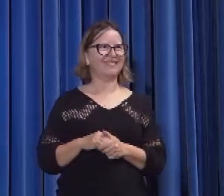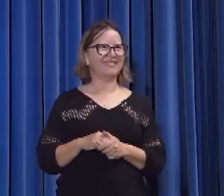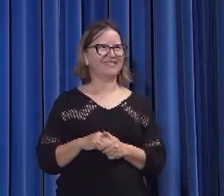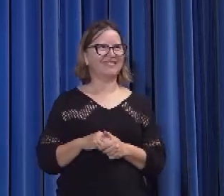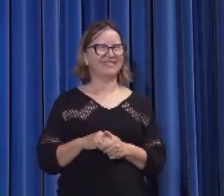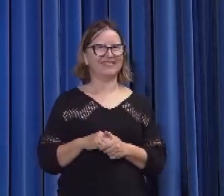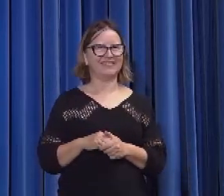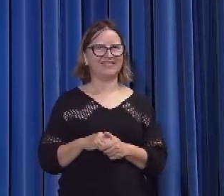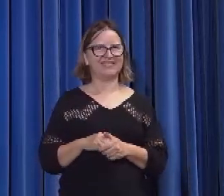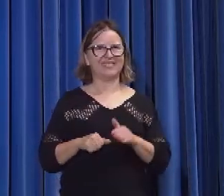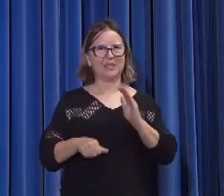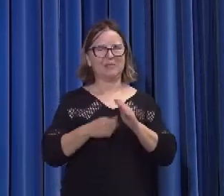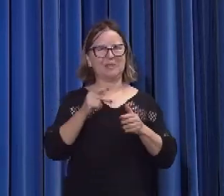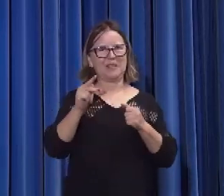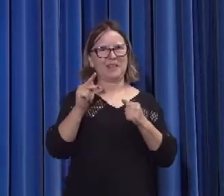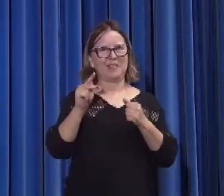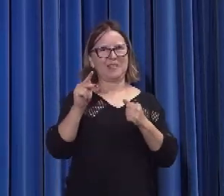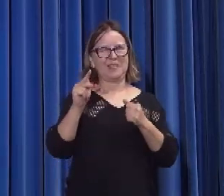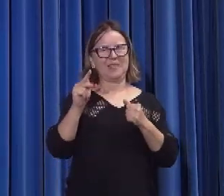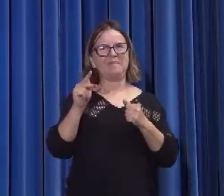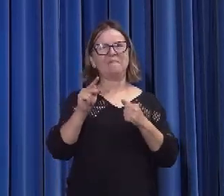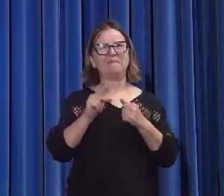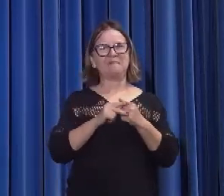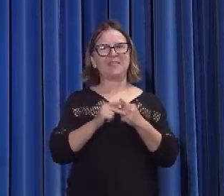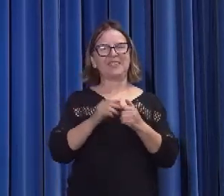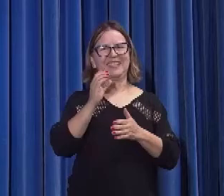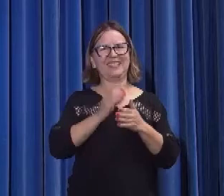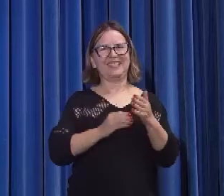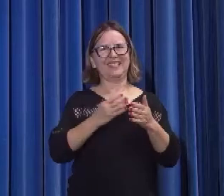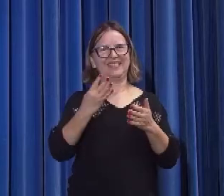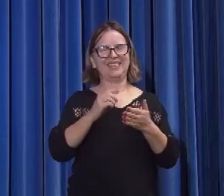1 Pedro 4:12. Vamos ler juntos também.